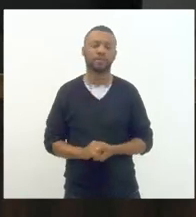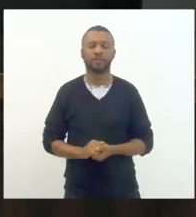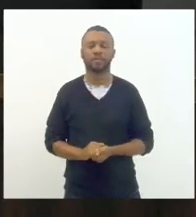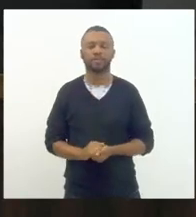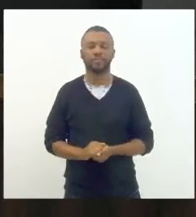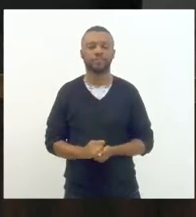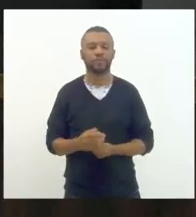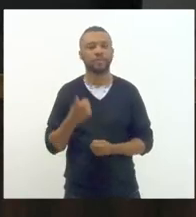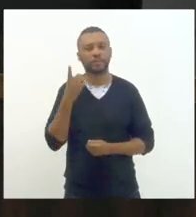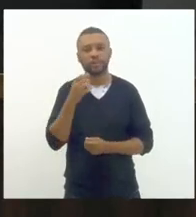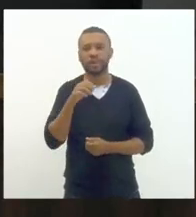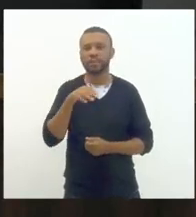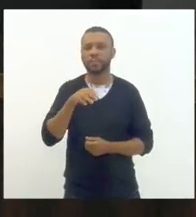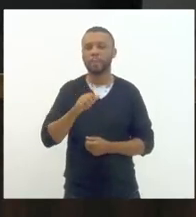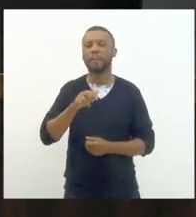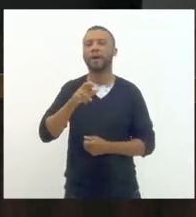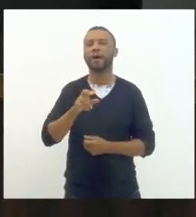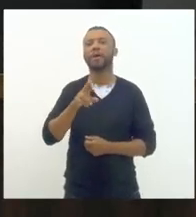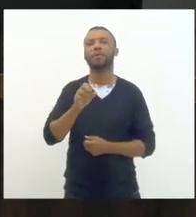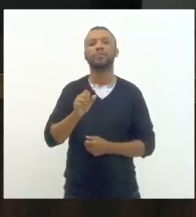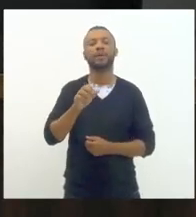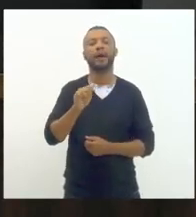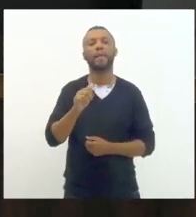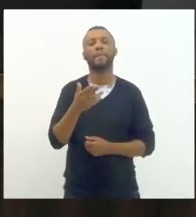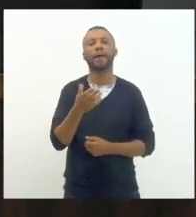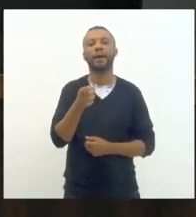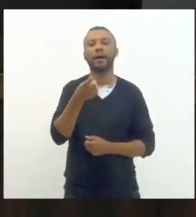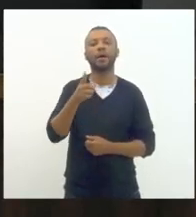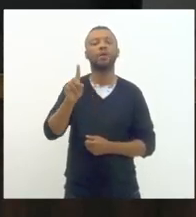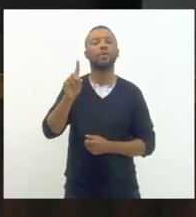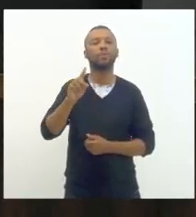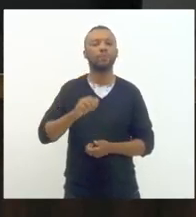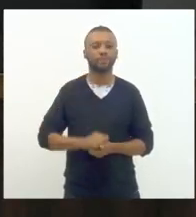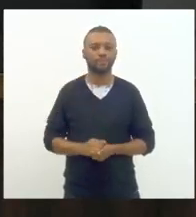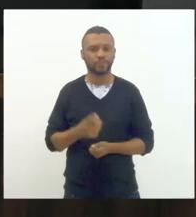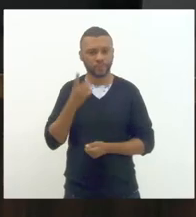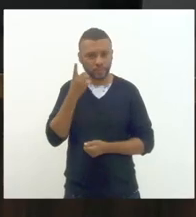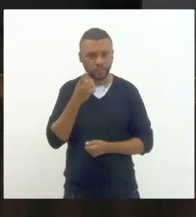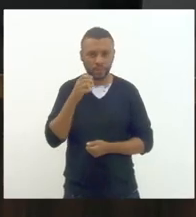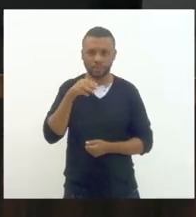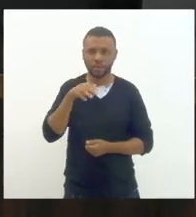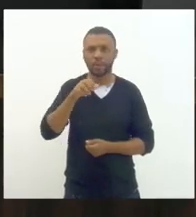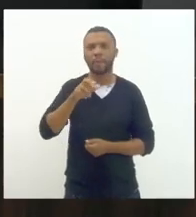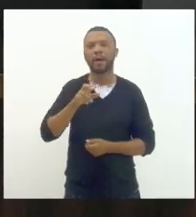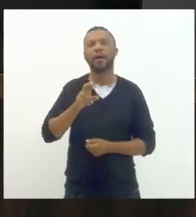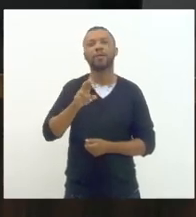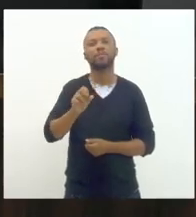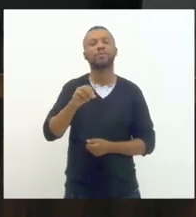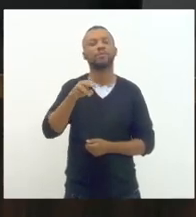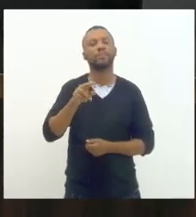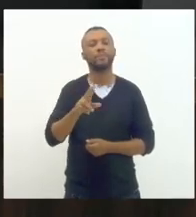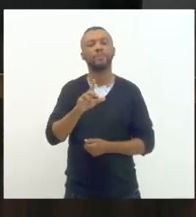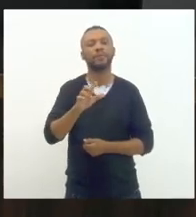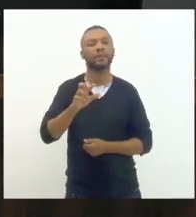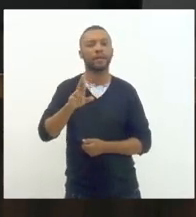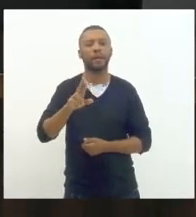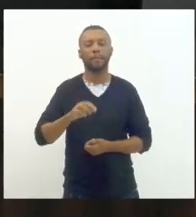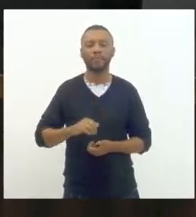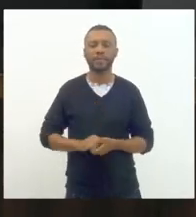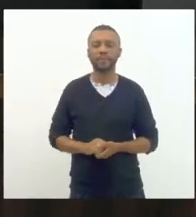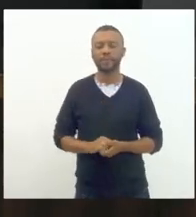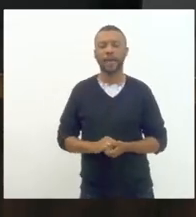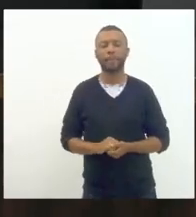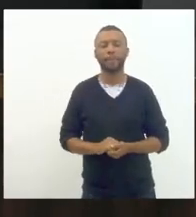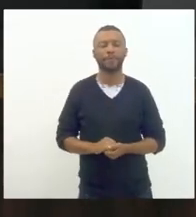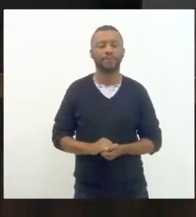Deputado Marcos Abraão. Deputado Marcos Abraão. Deputado Marcos Miller. Deputado Marcos Miller.